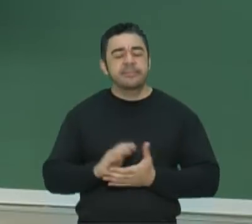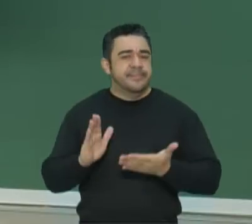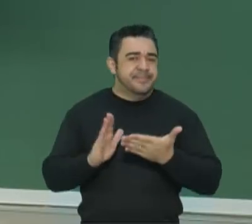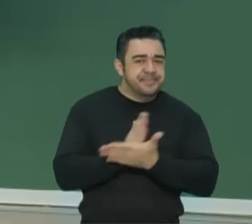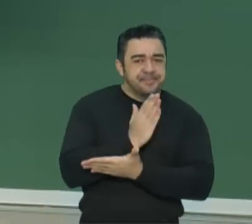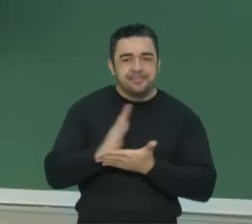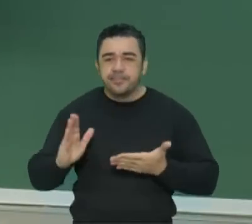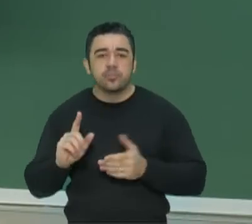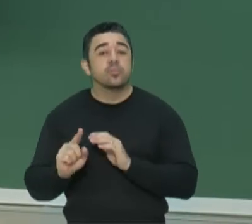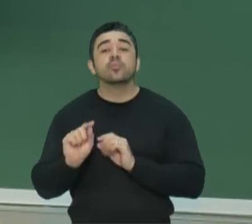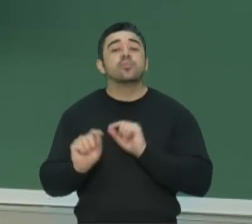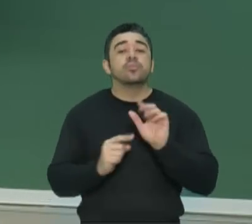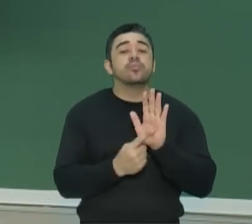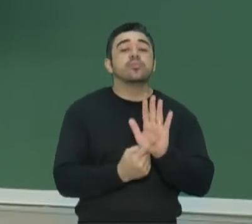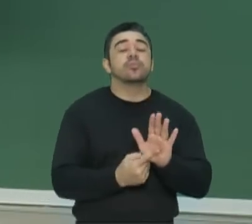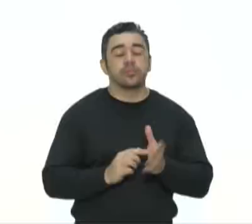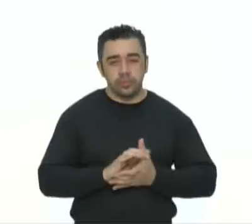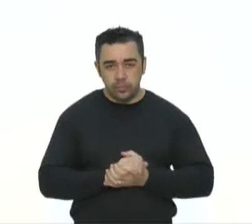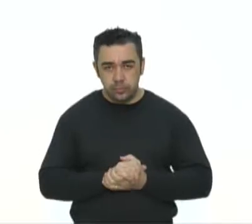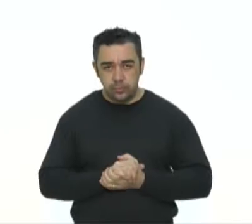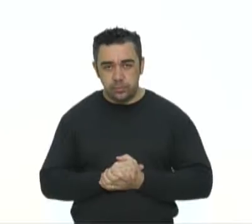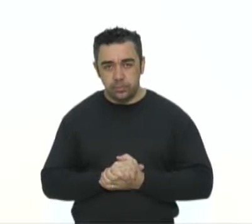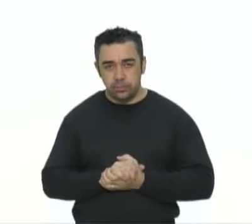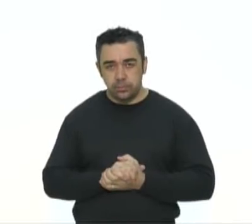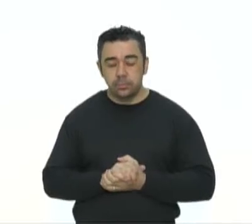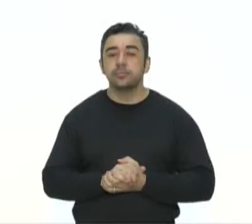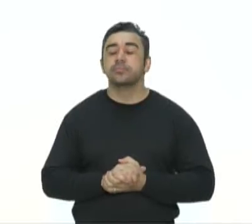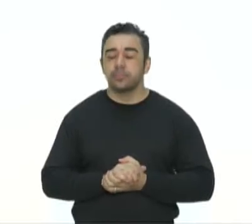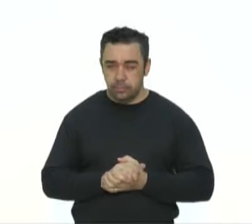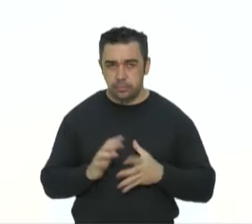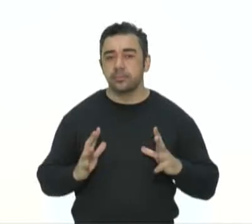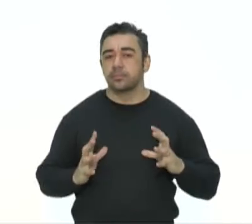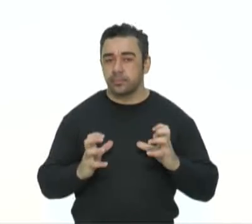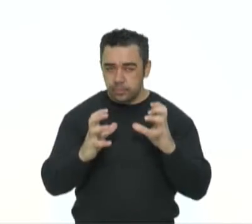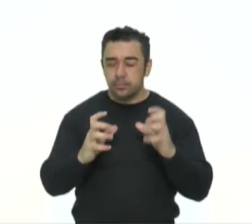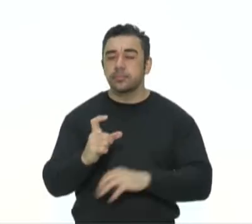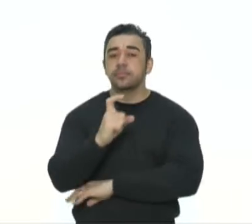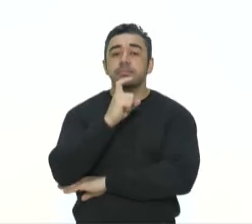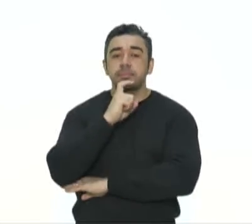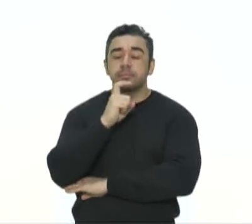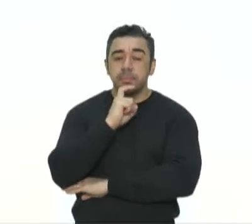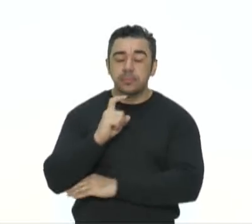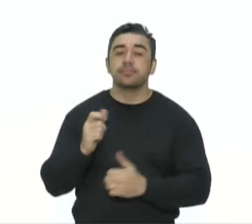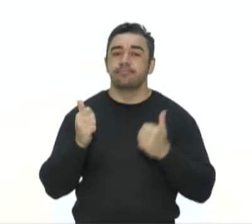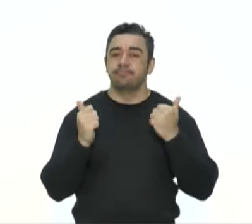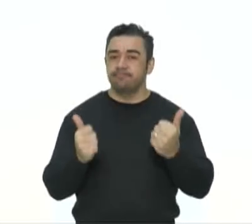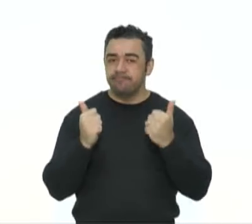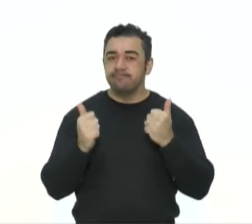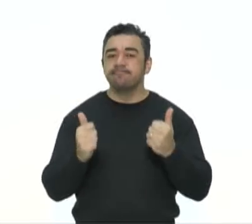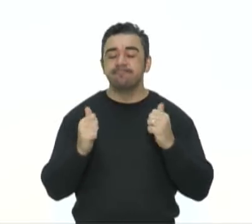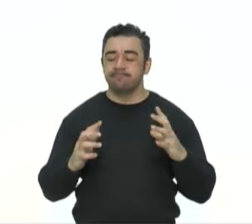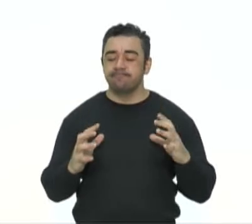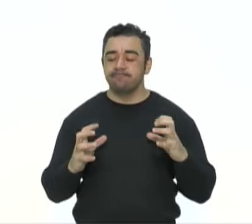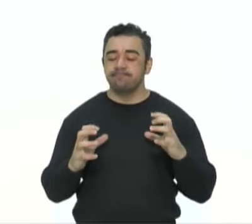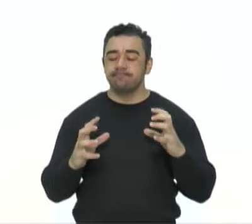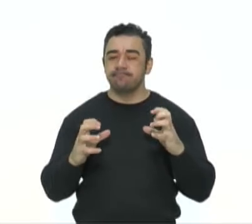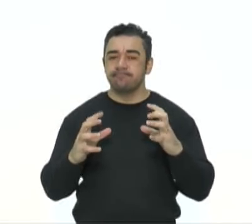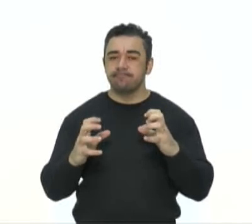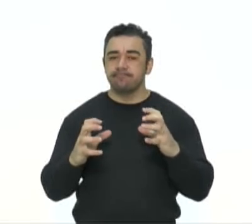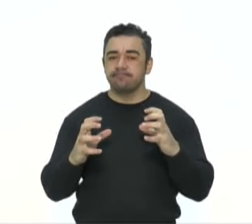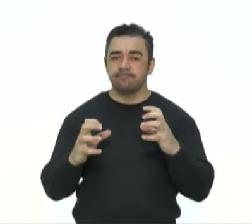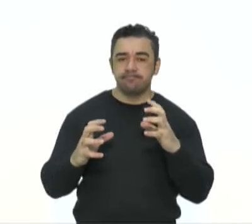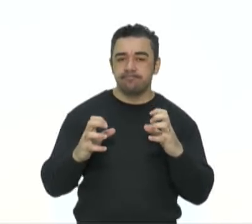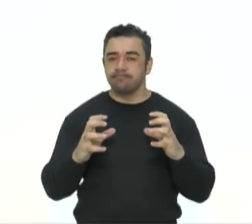está mostrando o quê? Guerra Fria! Boa, criança! Guerra